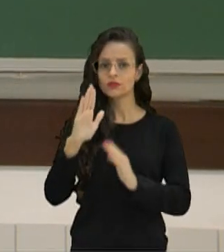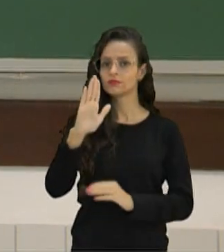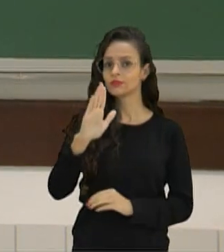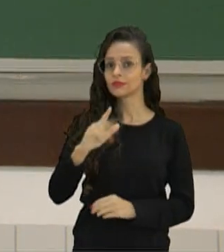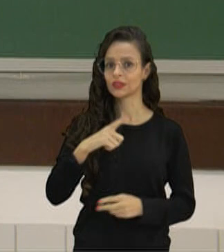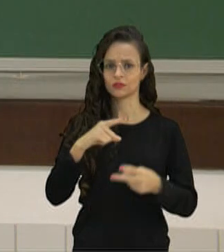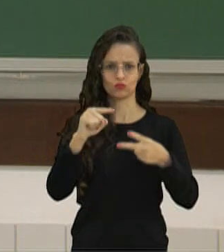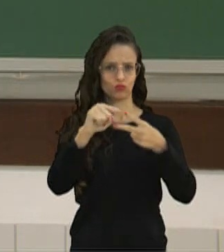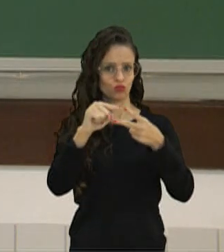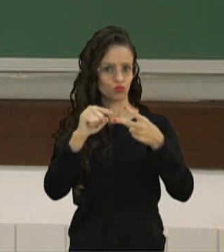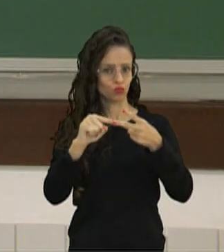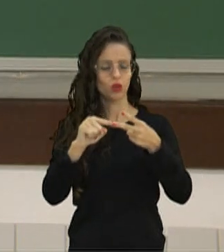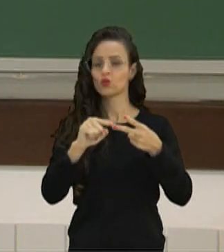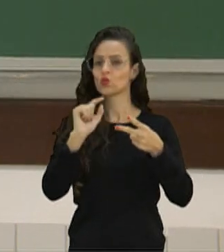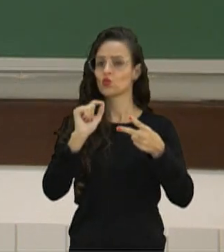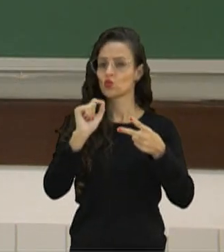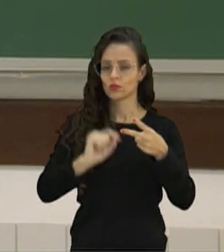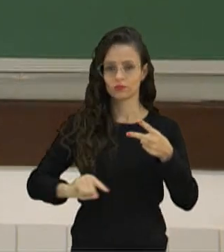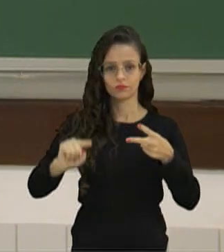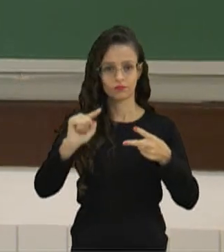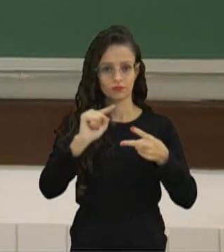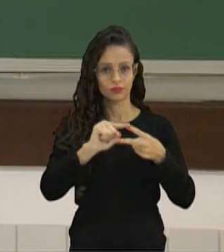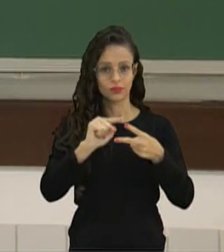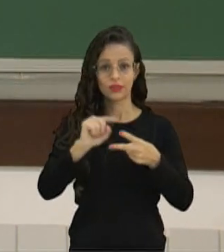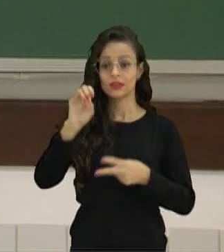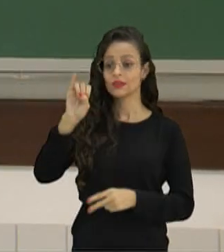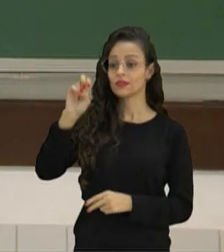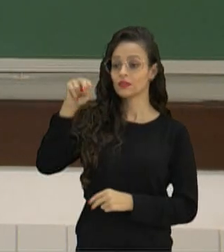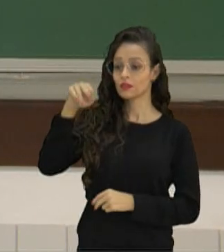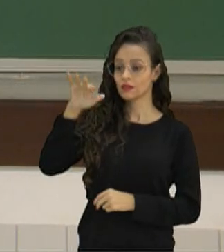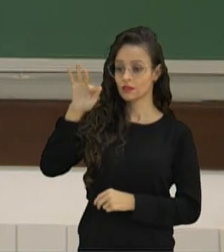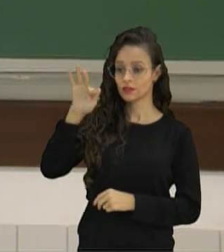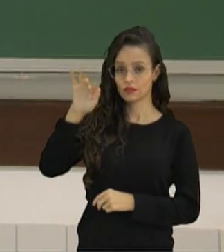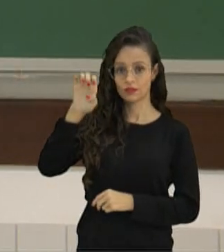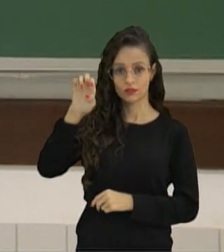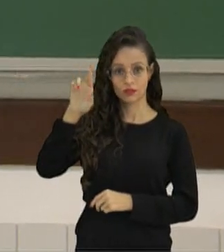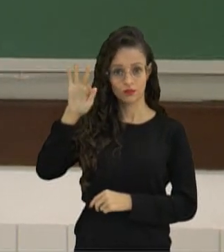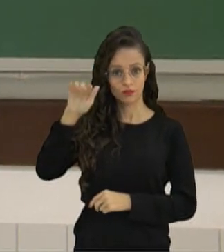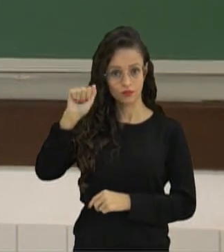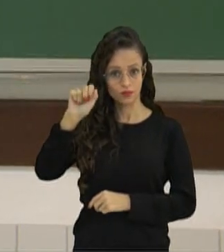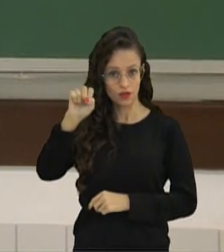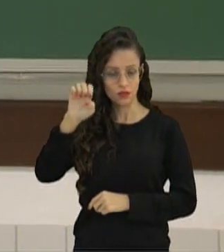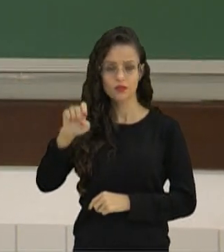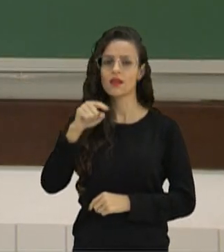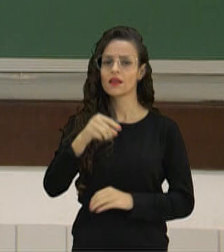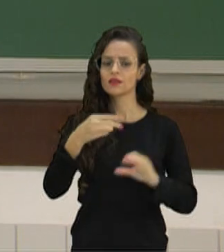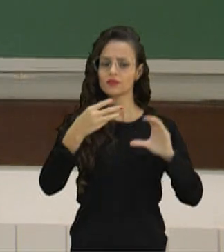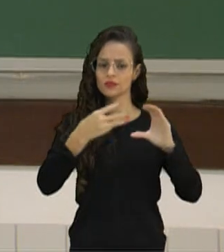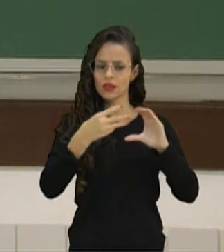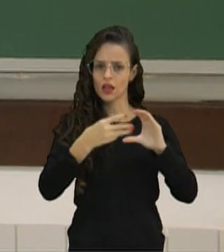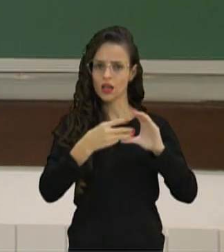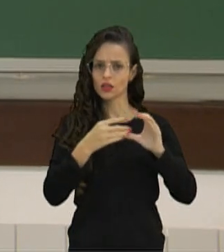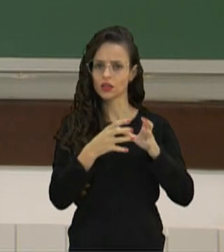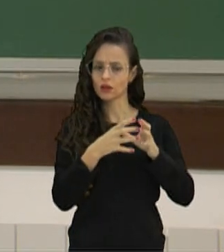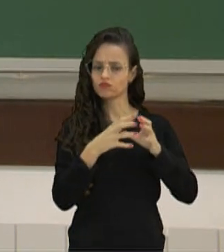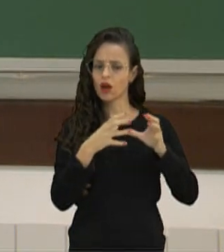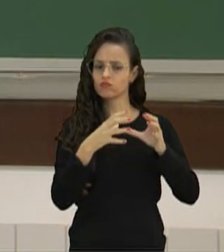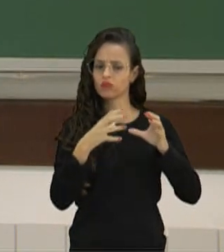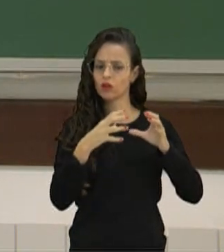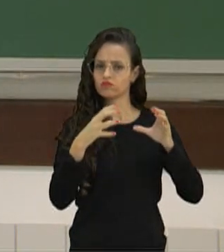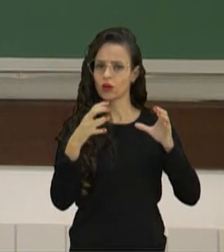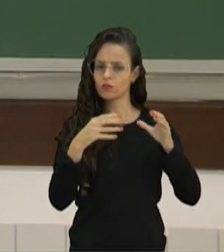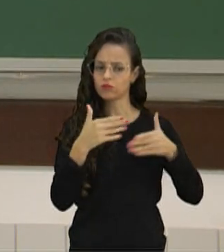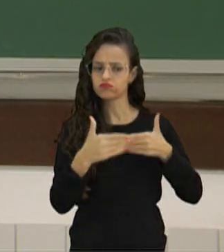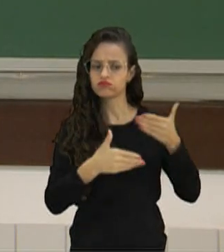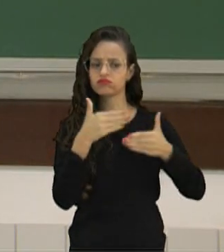citaria duas. Primeira, a interfase, que é a fase em que a célula está em processo de crescimento,